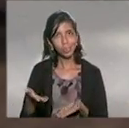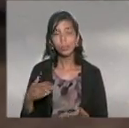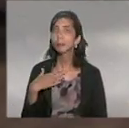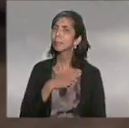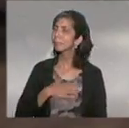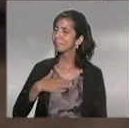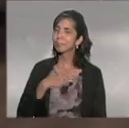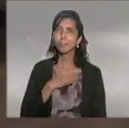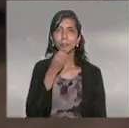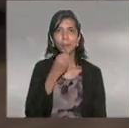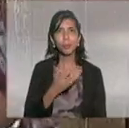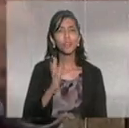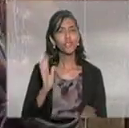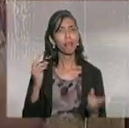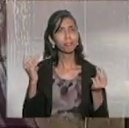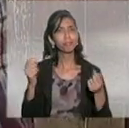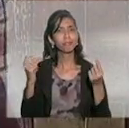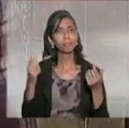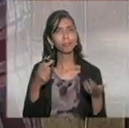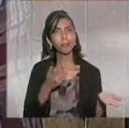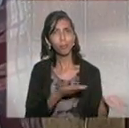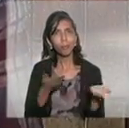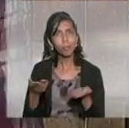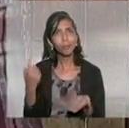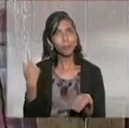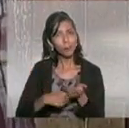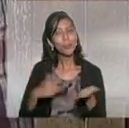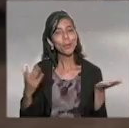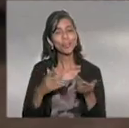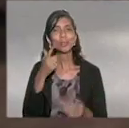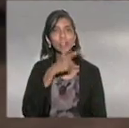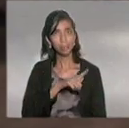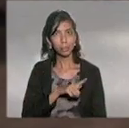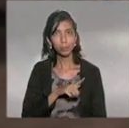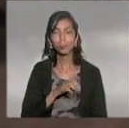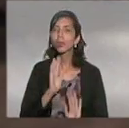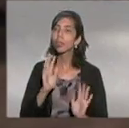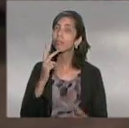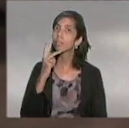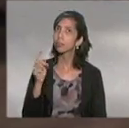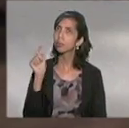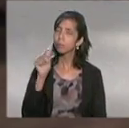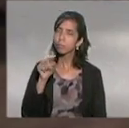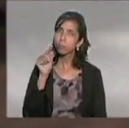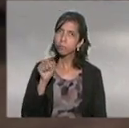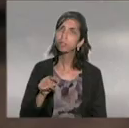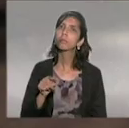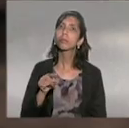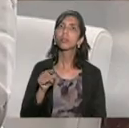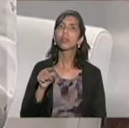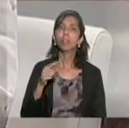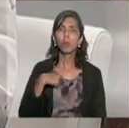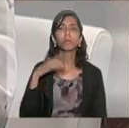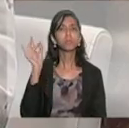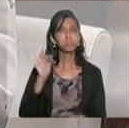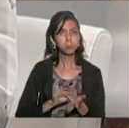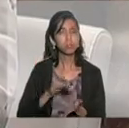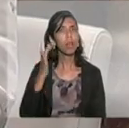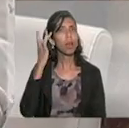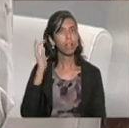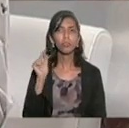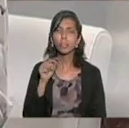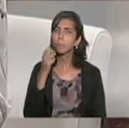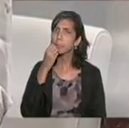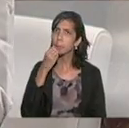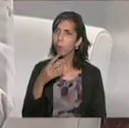um prazerzão. A gente está namorando tanto tempo para vir aqui, Não é? né? Dessa vez deu certo. E como eu já disse para você, eu realmente acho isso, você